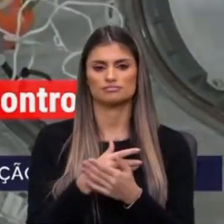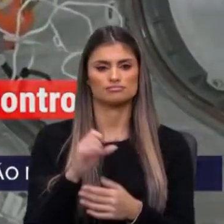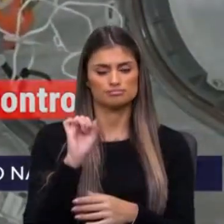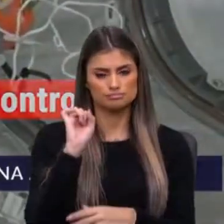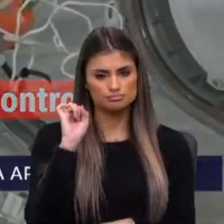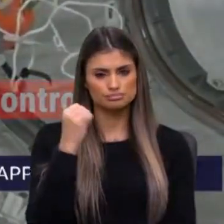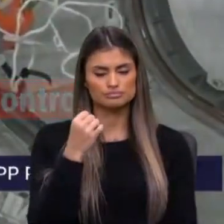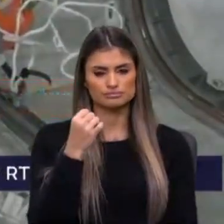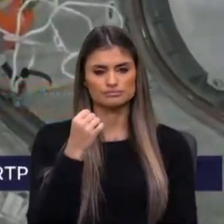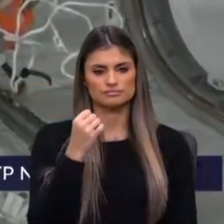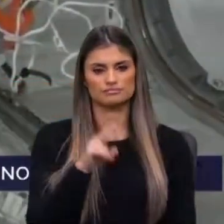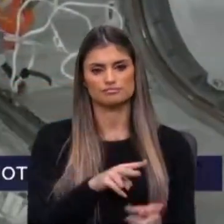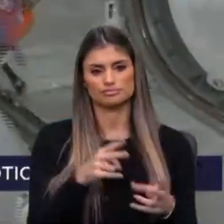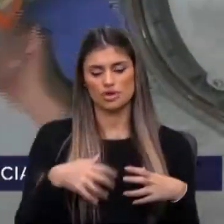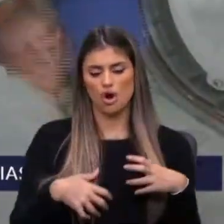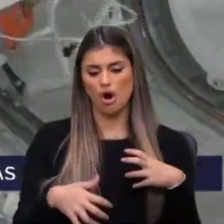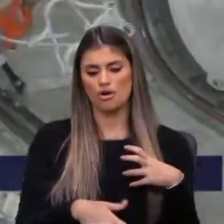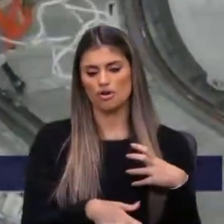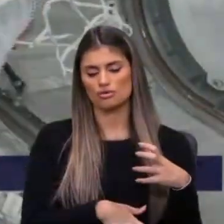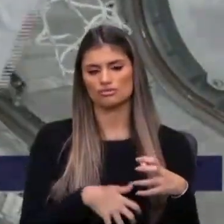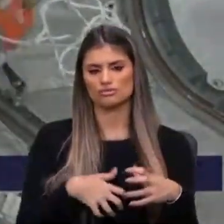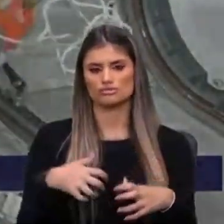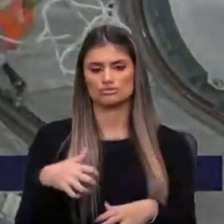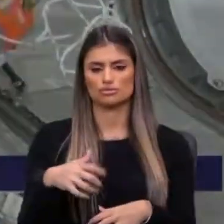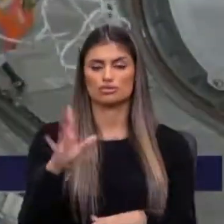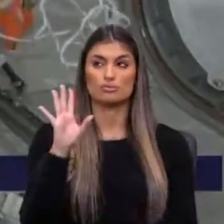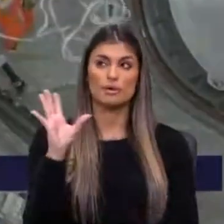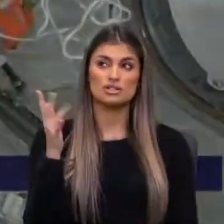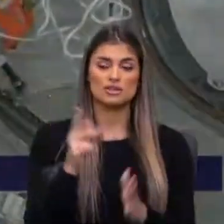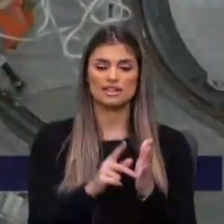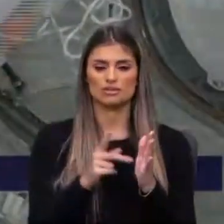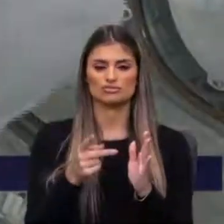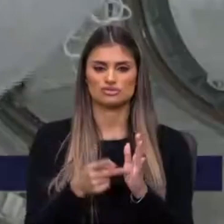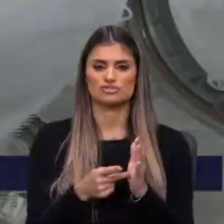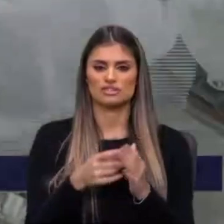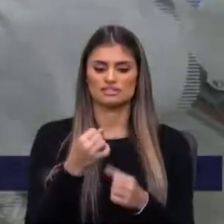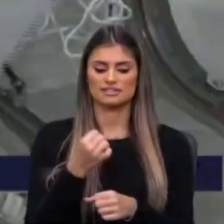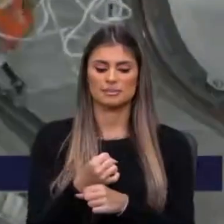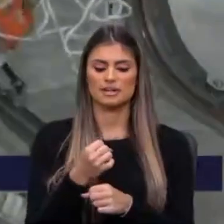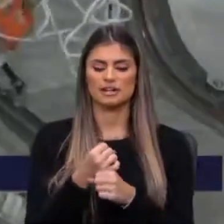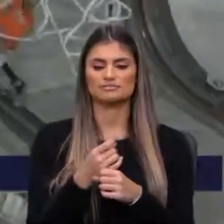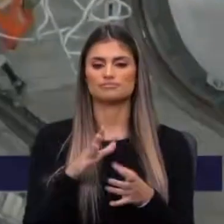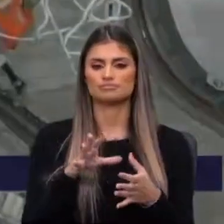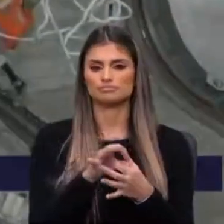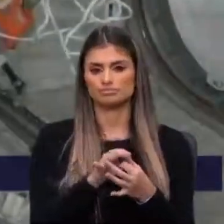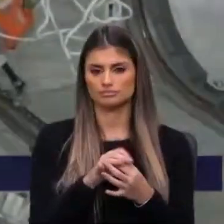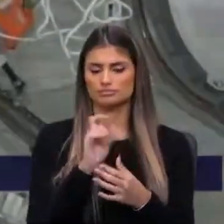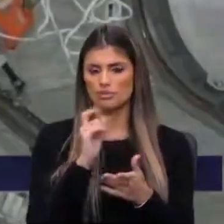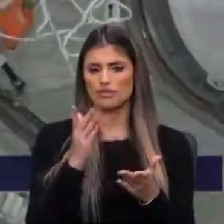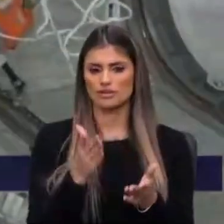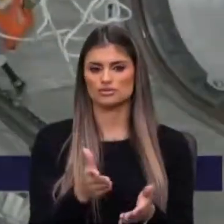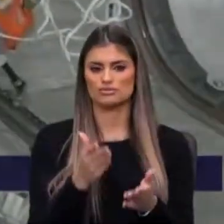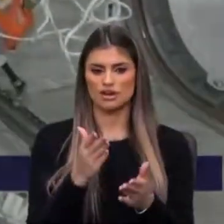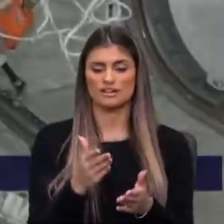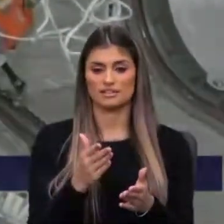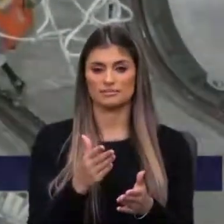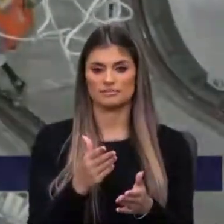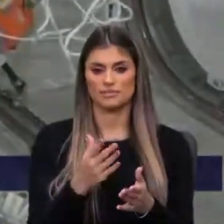ter transplantes de órgãos. Eis o espaço, ou como tecnologias espaciais, e trabalhar em microgravidade pode ajudar-nos também